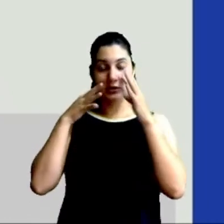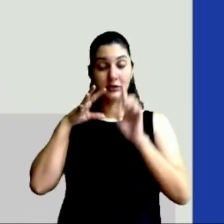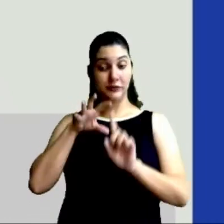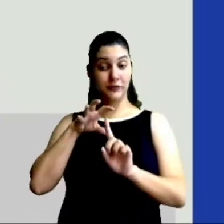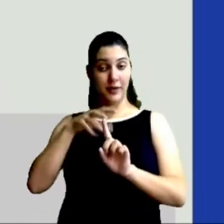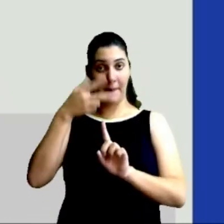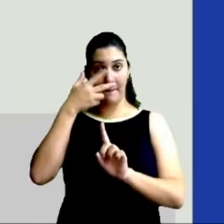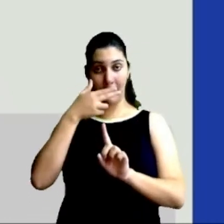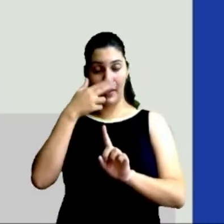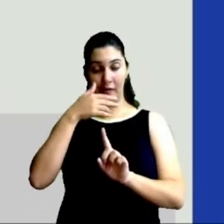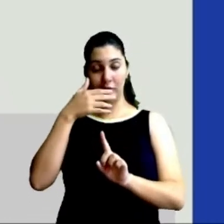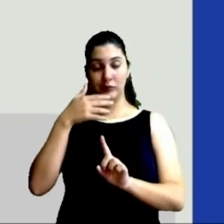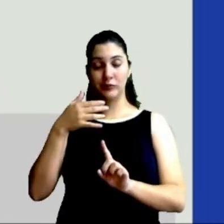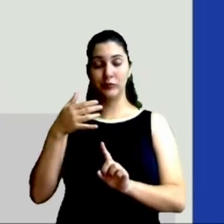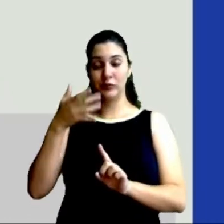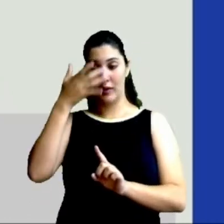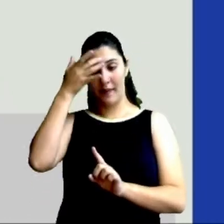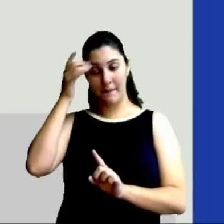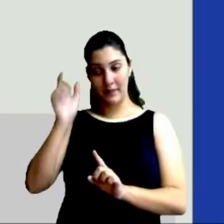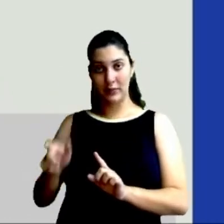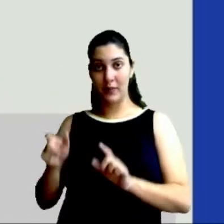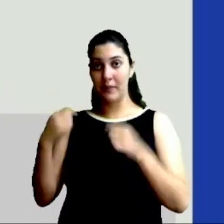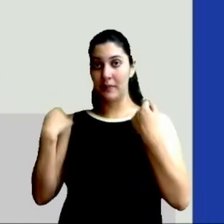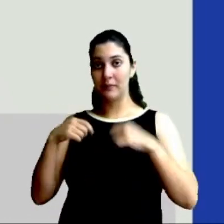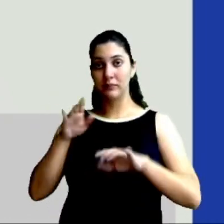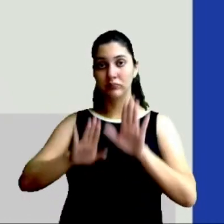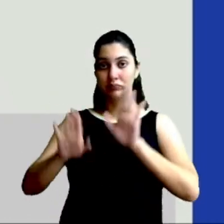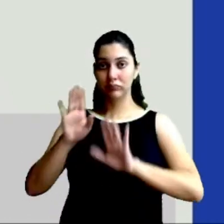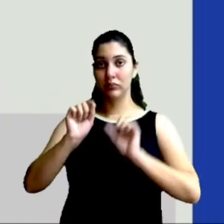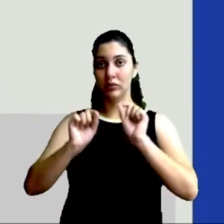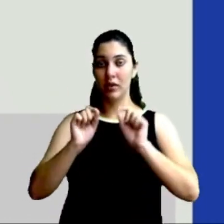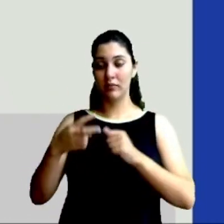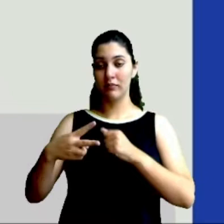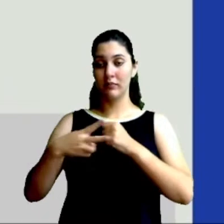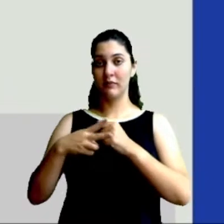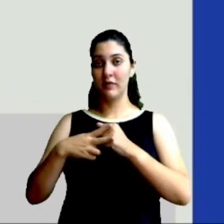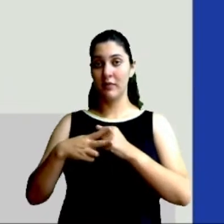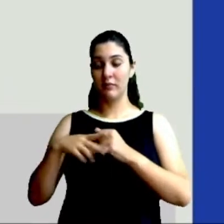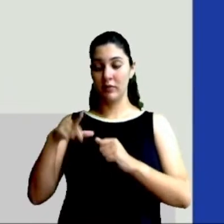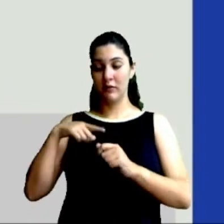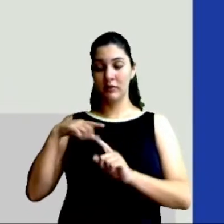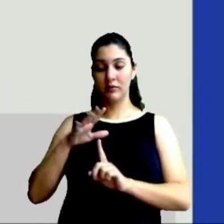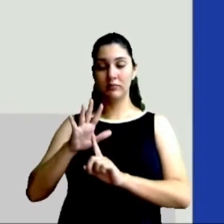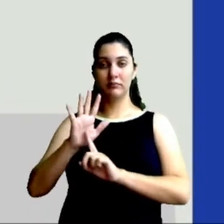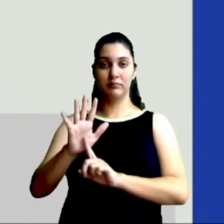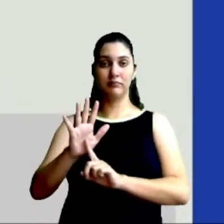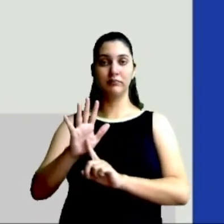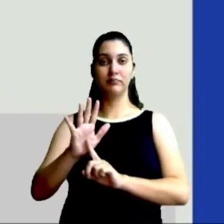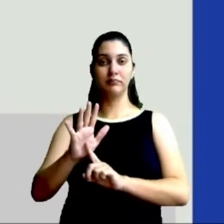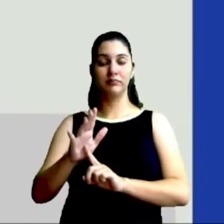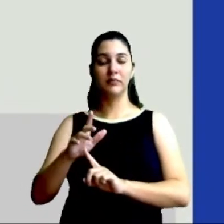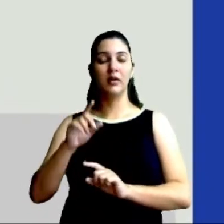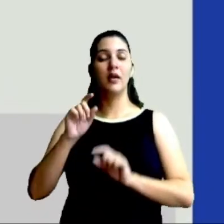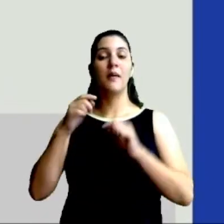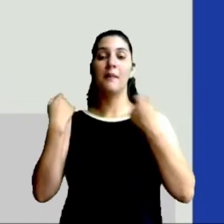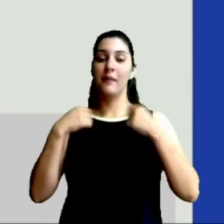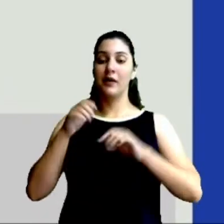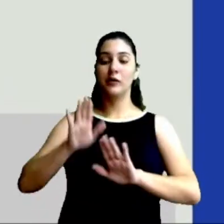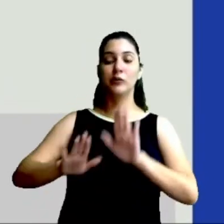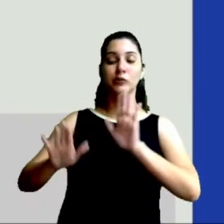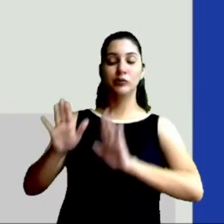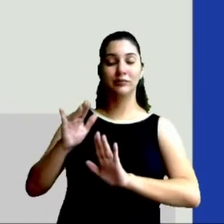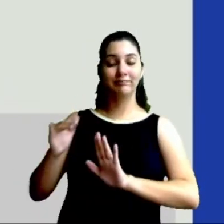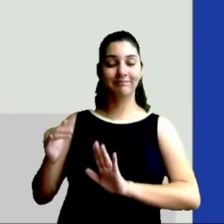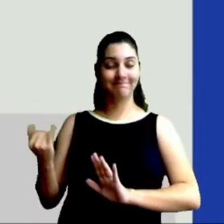mesmo o cliente, então eu preciso tomar cuidado para o verbo que eu vou empregar. Então é isso que se tem um cuidado